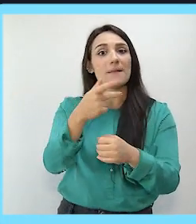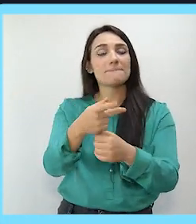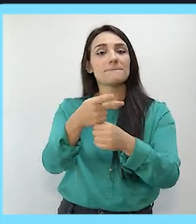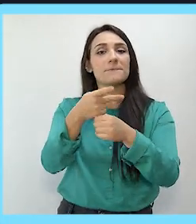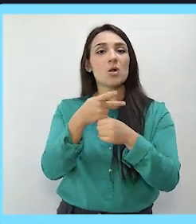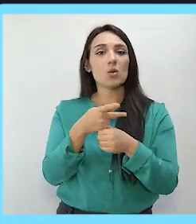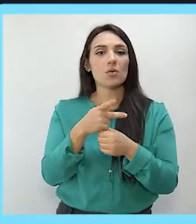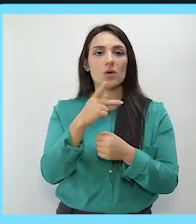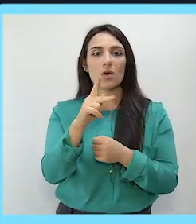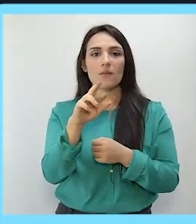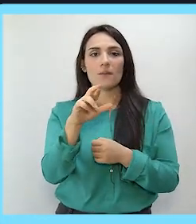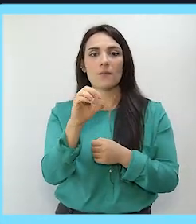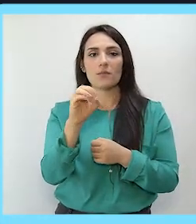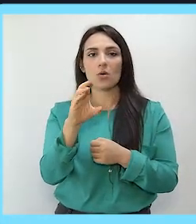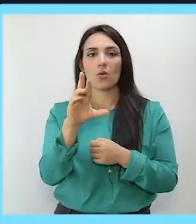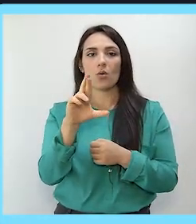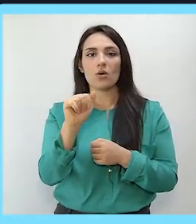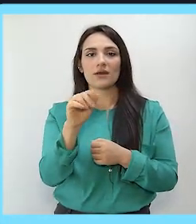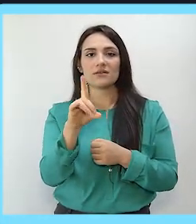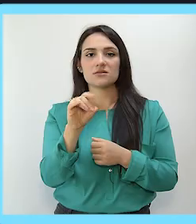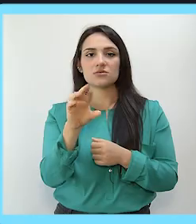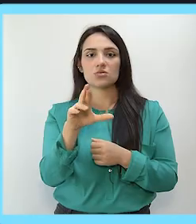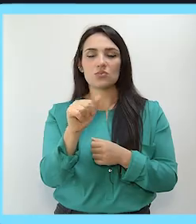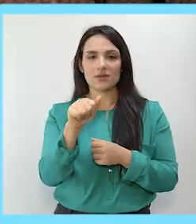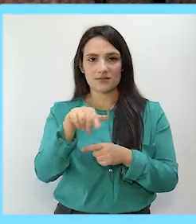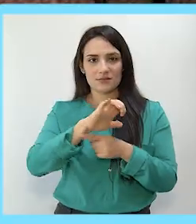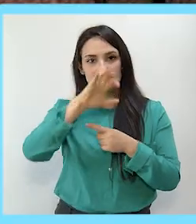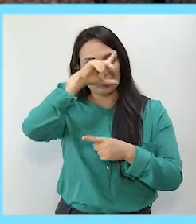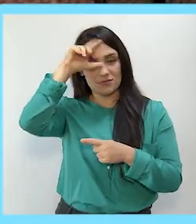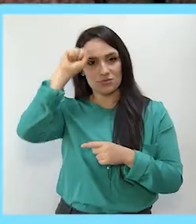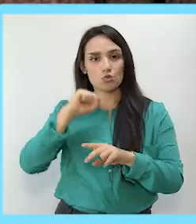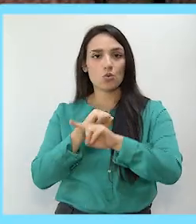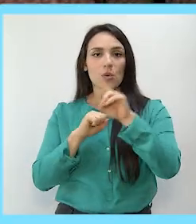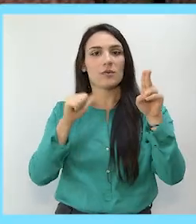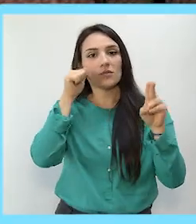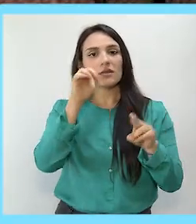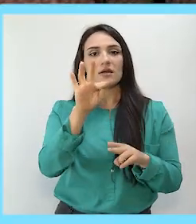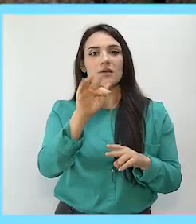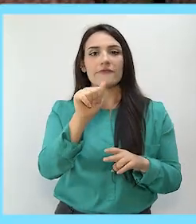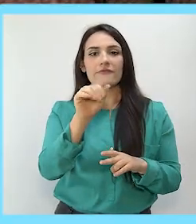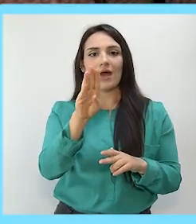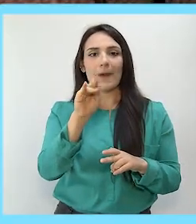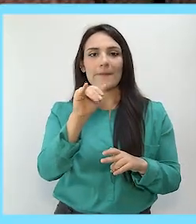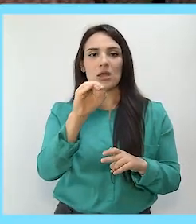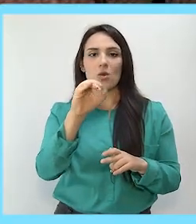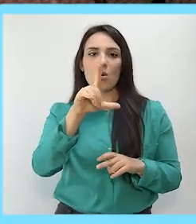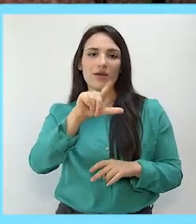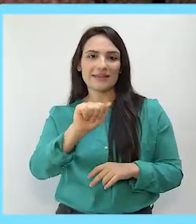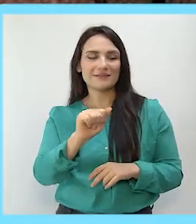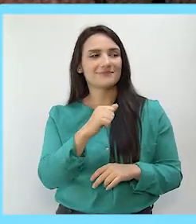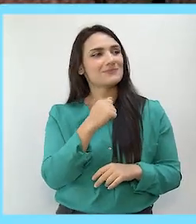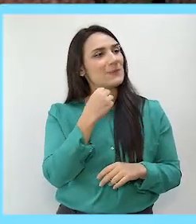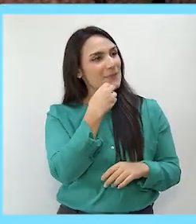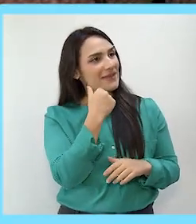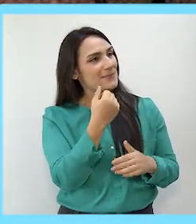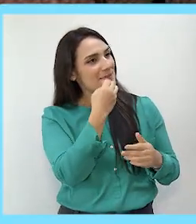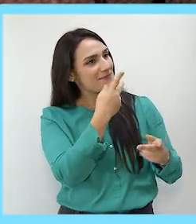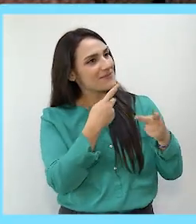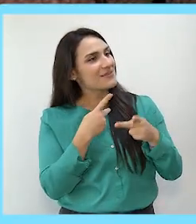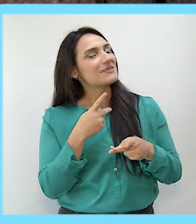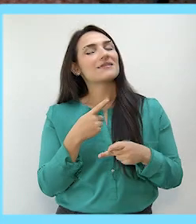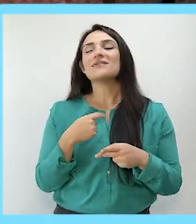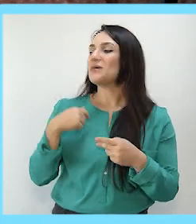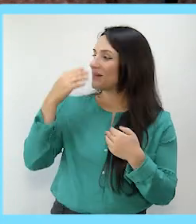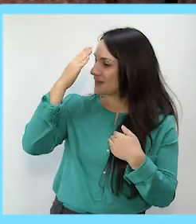mulher procuradora-geral do Mato Grosso do Sul, a doutora Fabíola Marchetti. Doutora Fabíola, tudo bem? Seja bem-vinda.